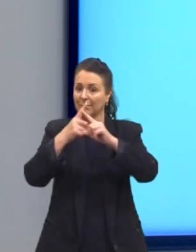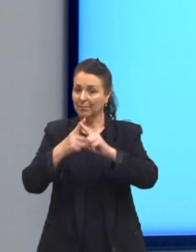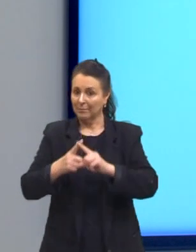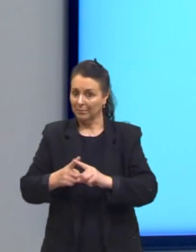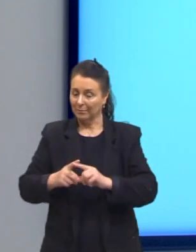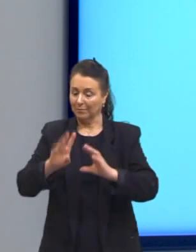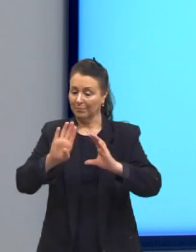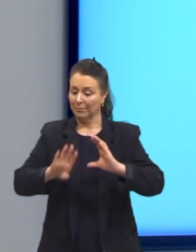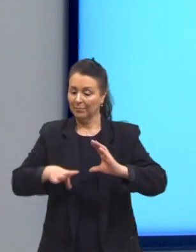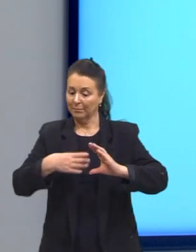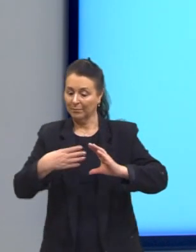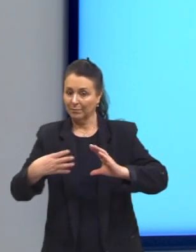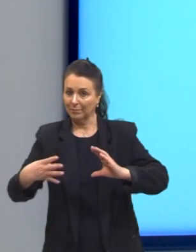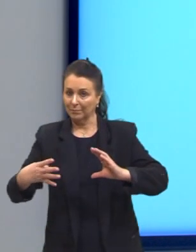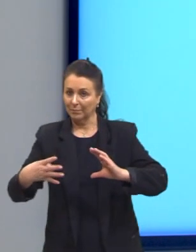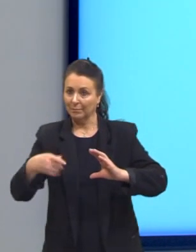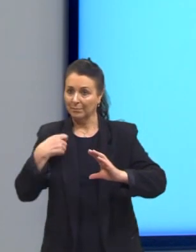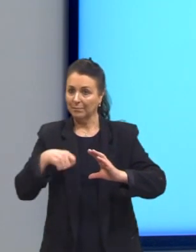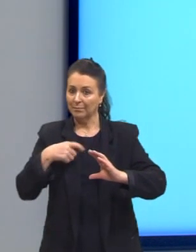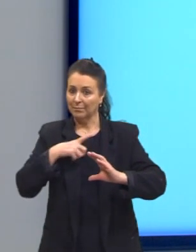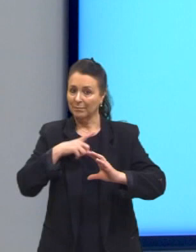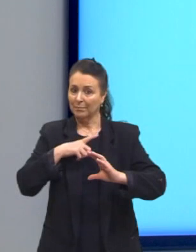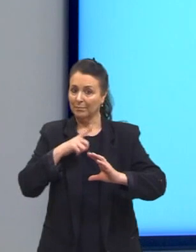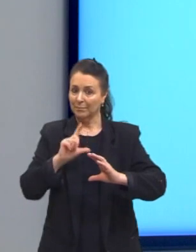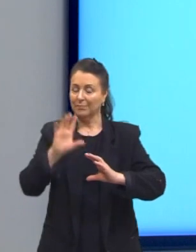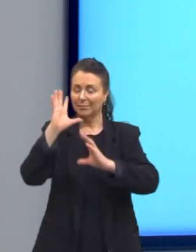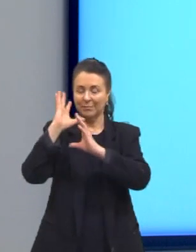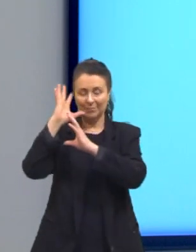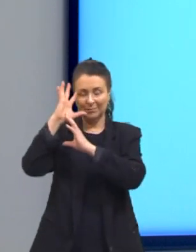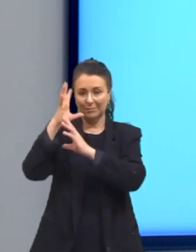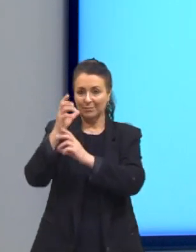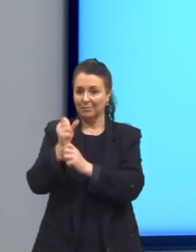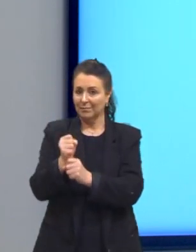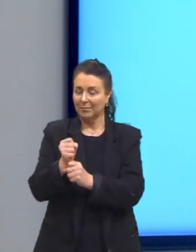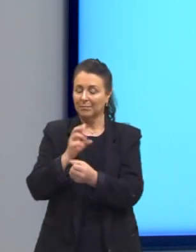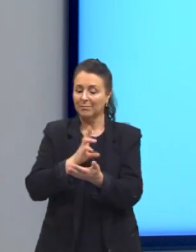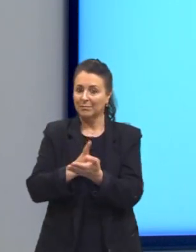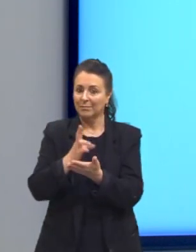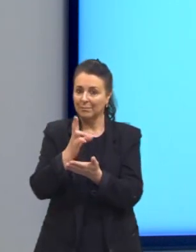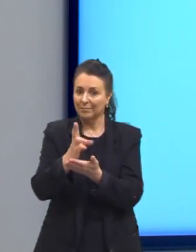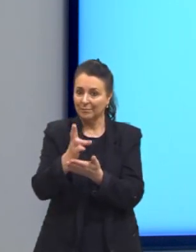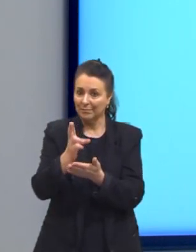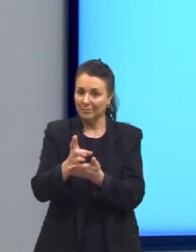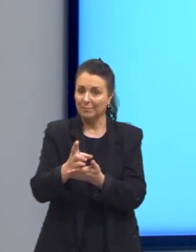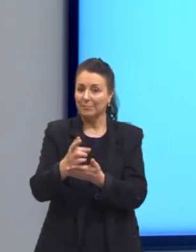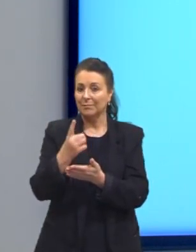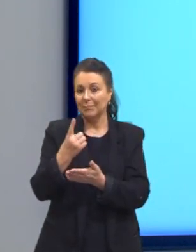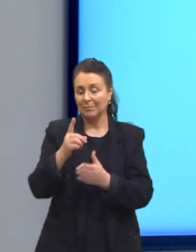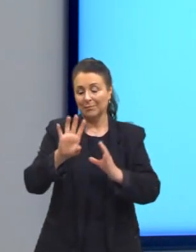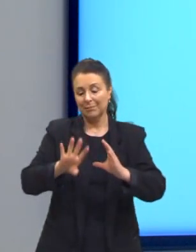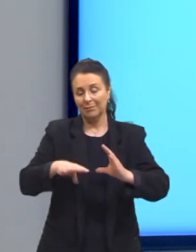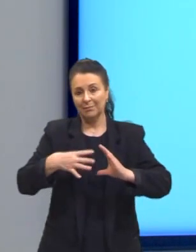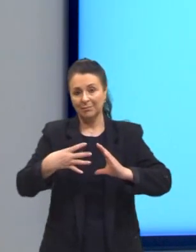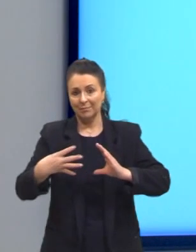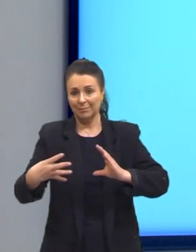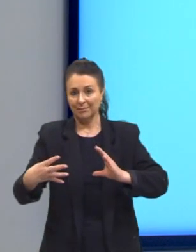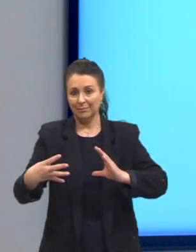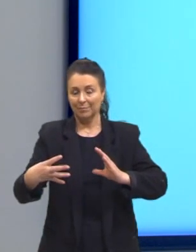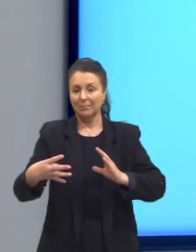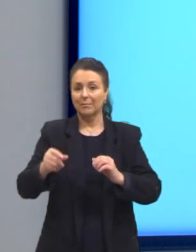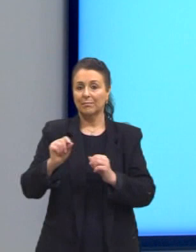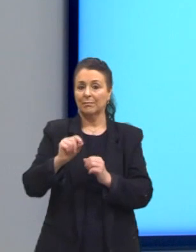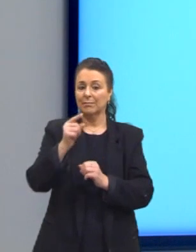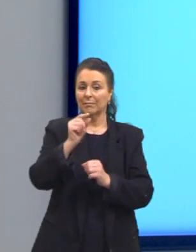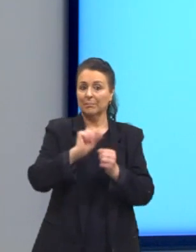nós precisamos ter né que O resultado vai continuar sendo uma matriz Então escreve